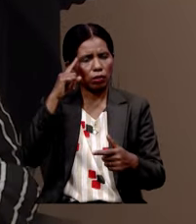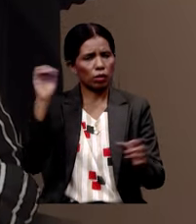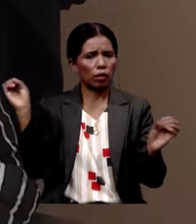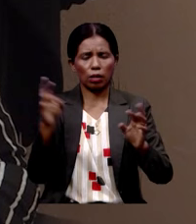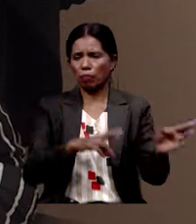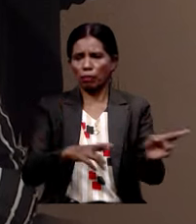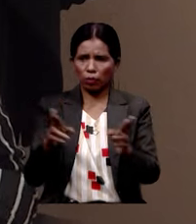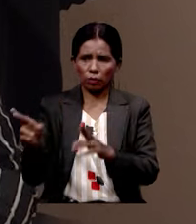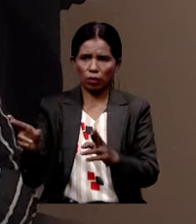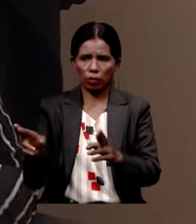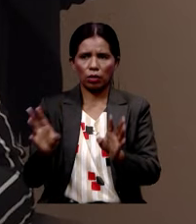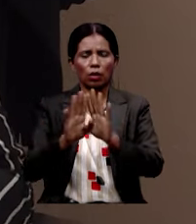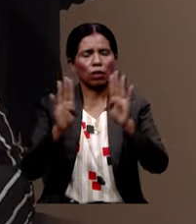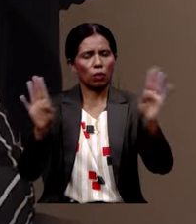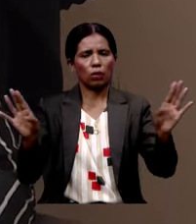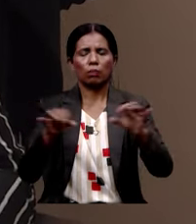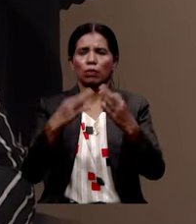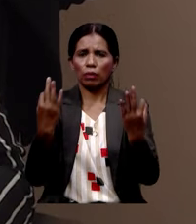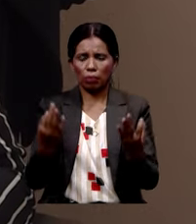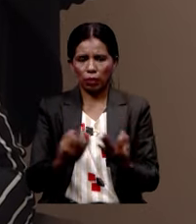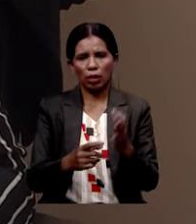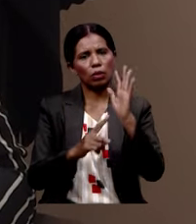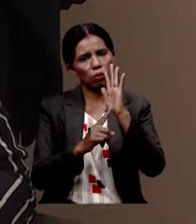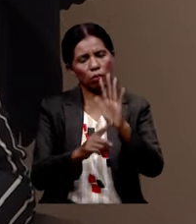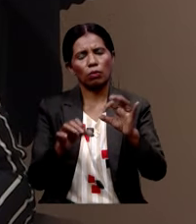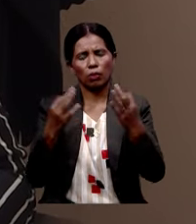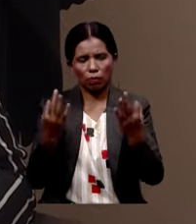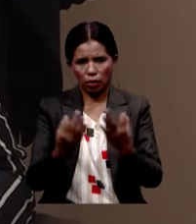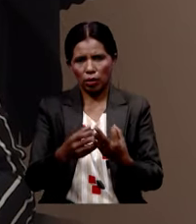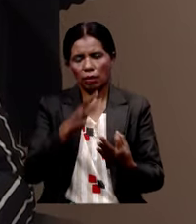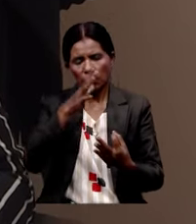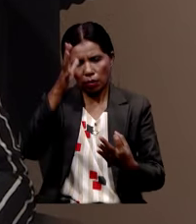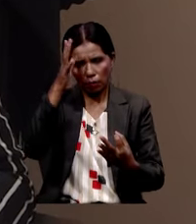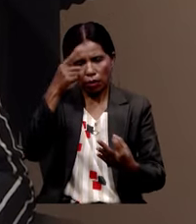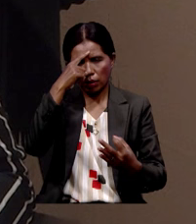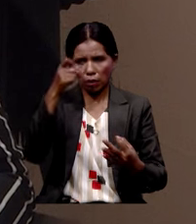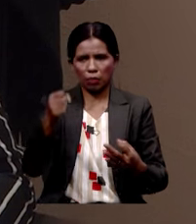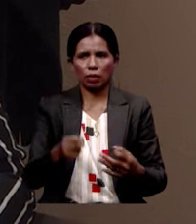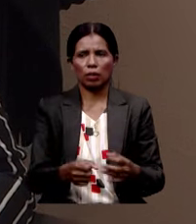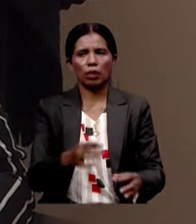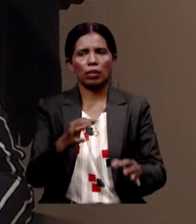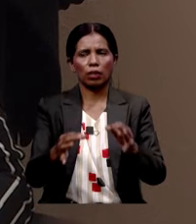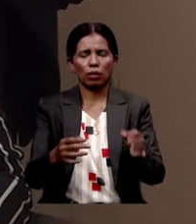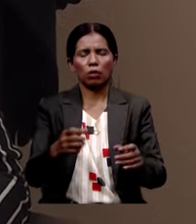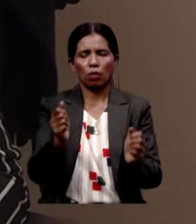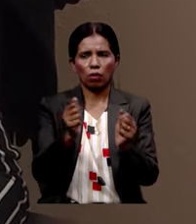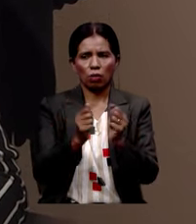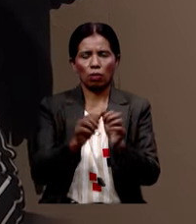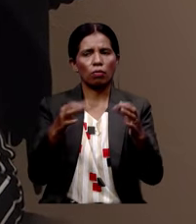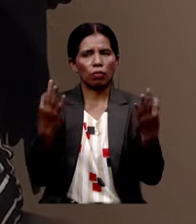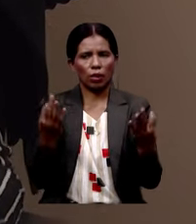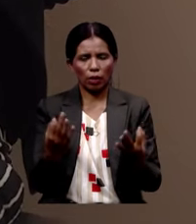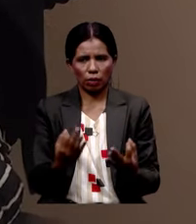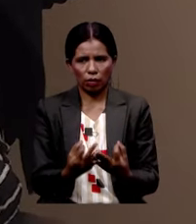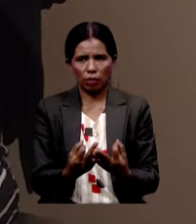aku na kloke bai ya familia bai inan aman babin sira tamba kare ko situasaun familia nian